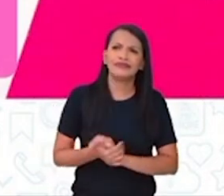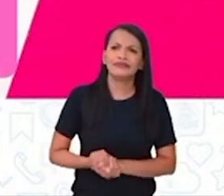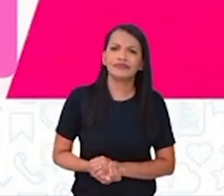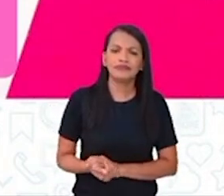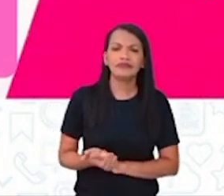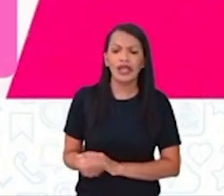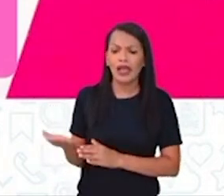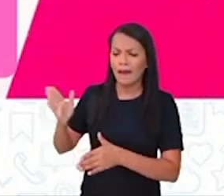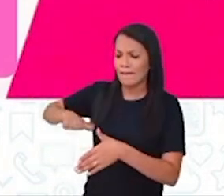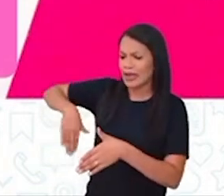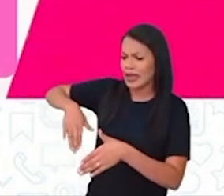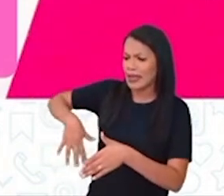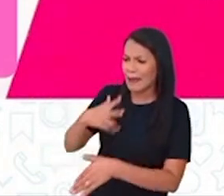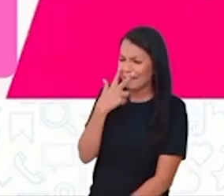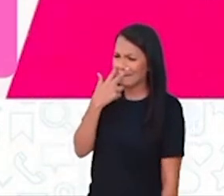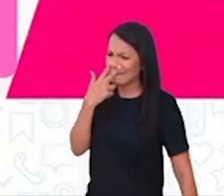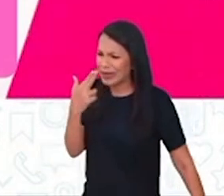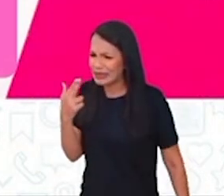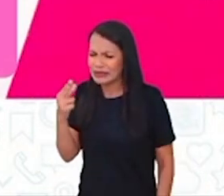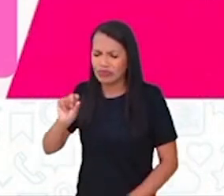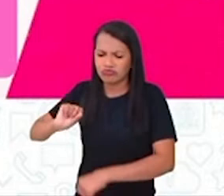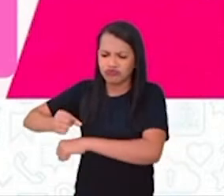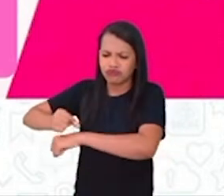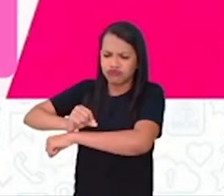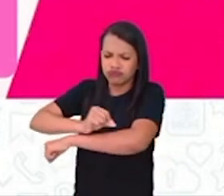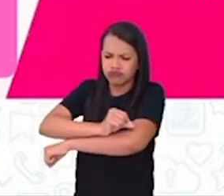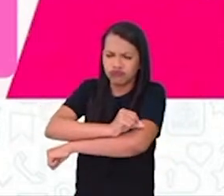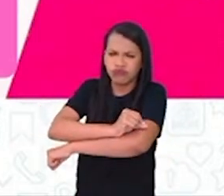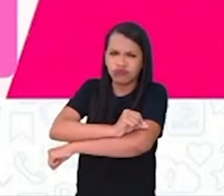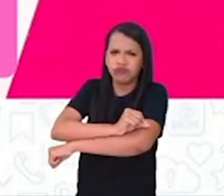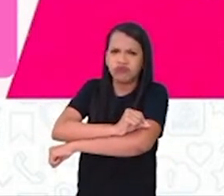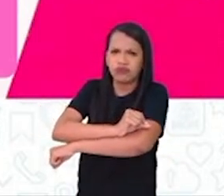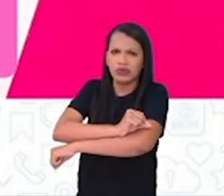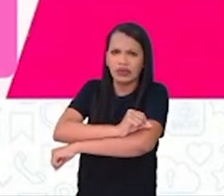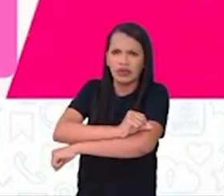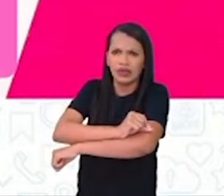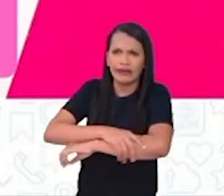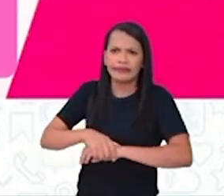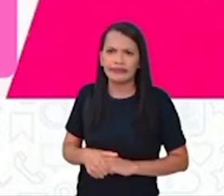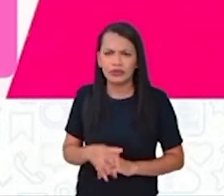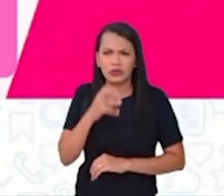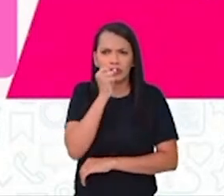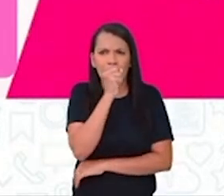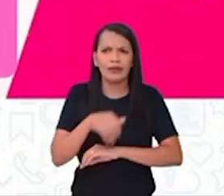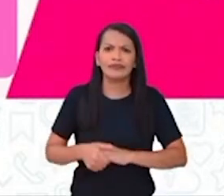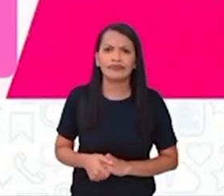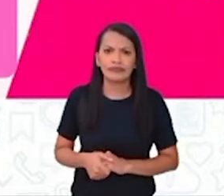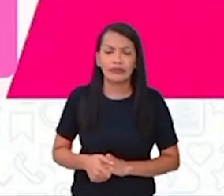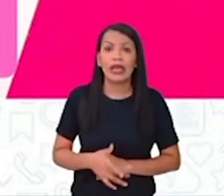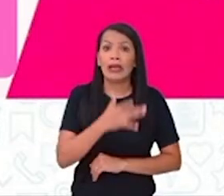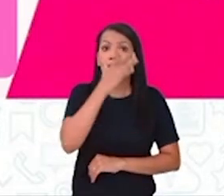praia parecia um formigueiro no sábado. O paciente queixou-se ao médico do formigueiro nas